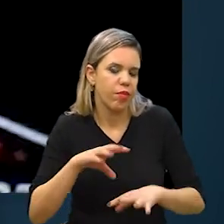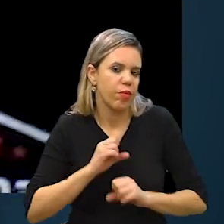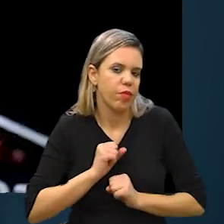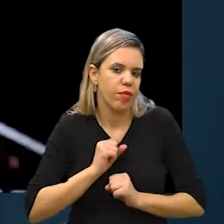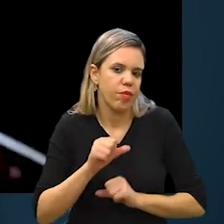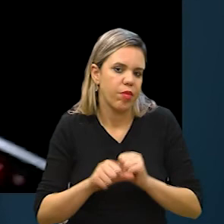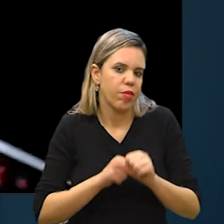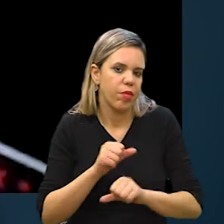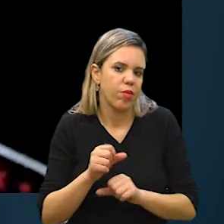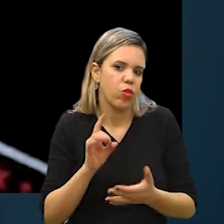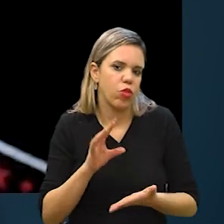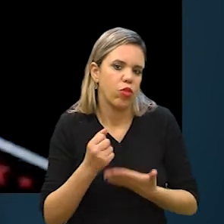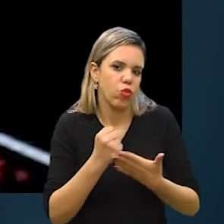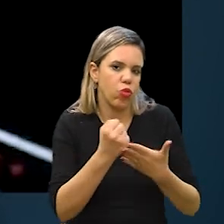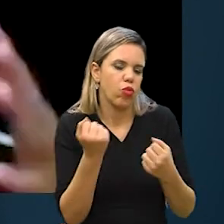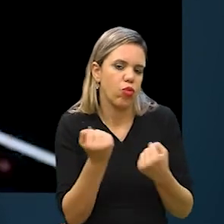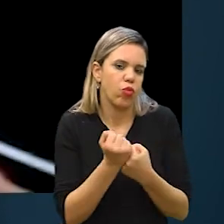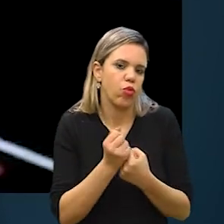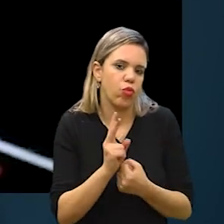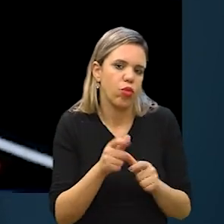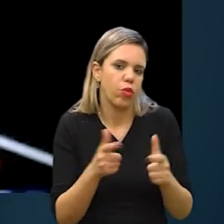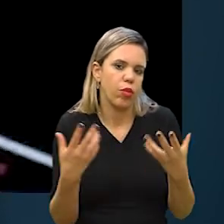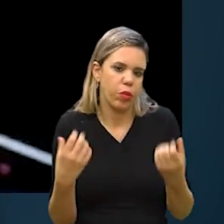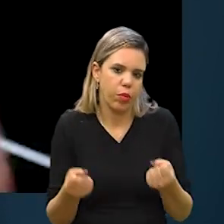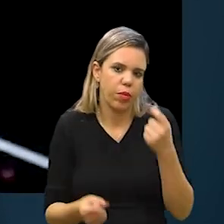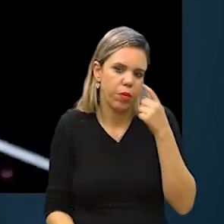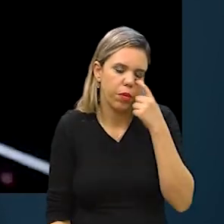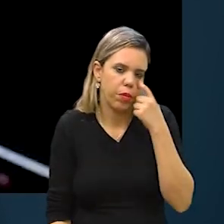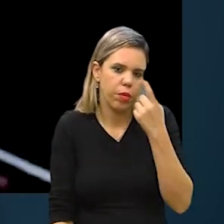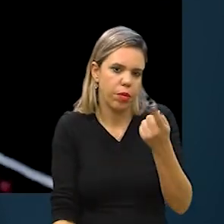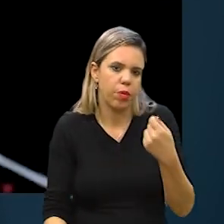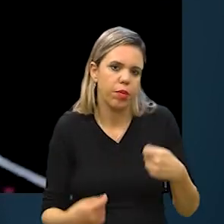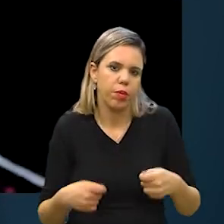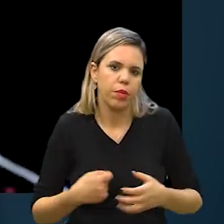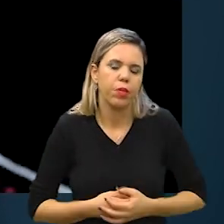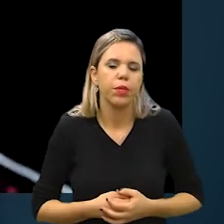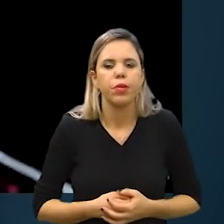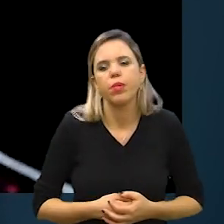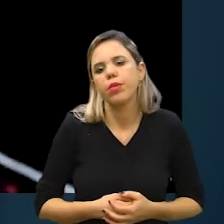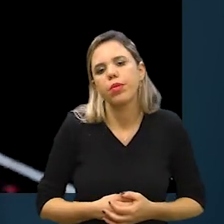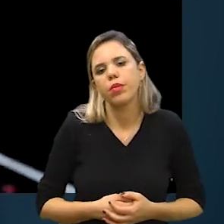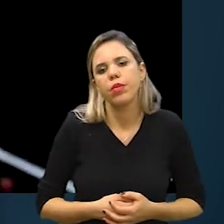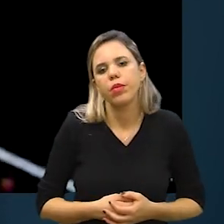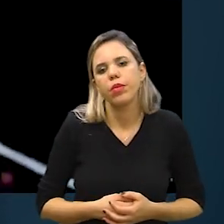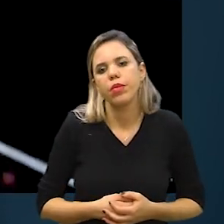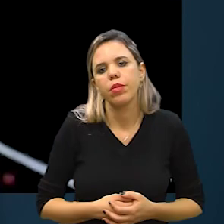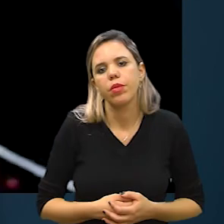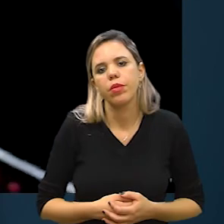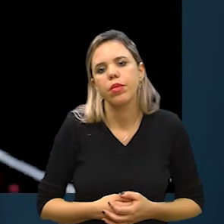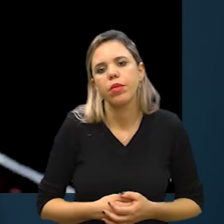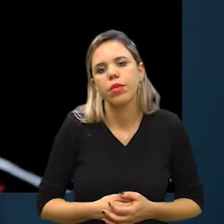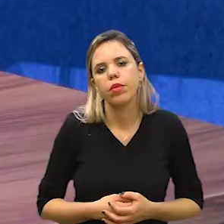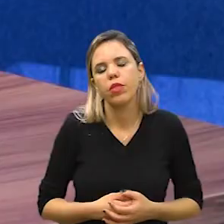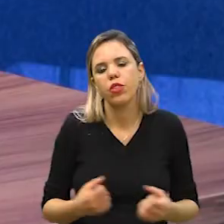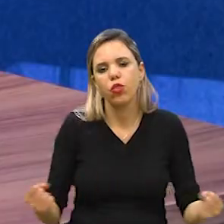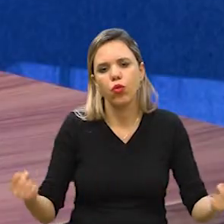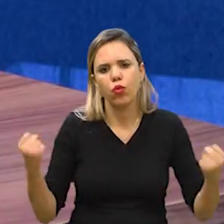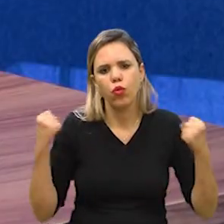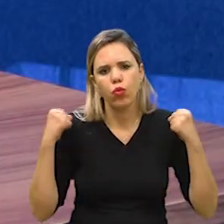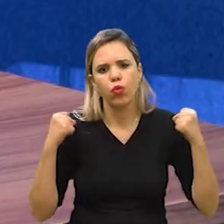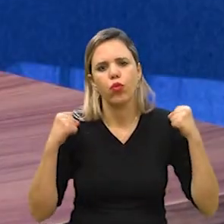está nele. Eu não posso mexer mais nisso, só posso ajudar e apoiá-lo cada vez mais. Vamos lá, sabe? É o que ele precisa, um apoio só. E